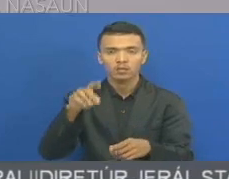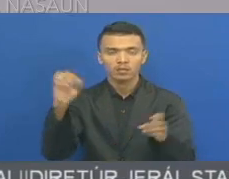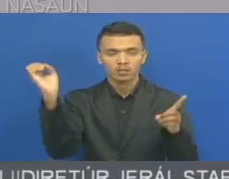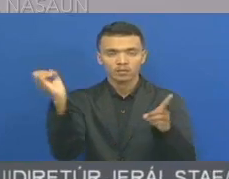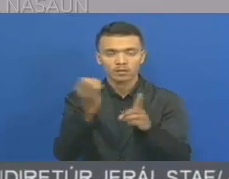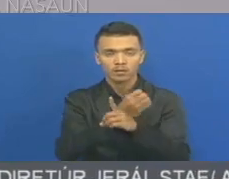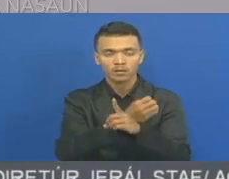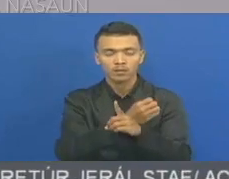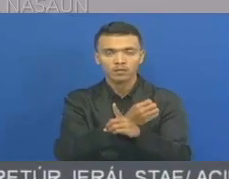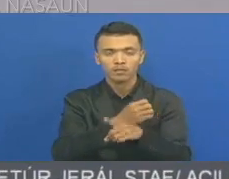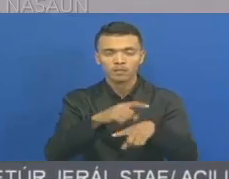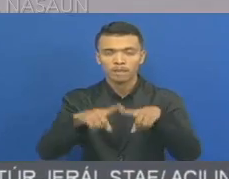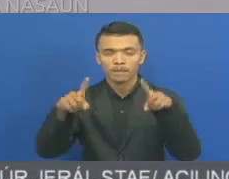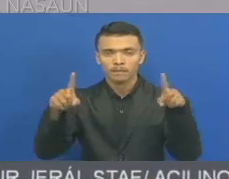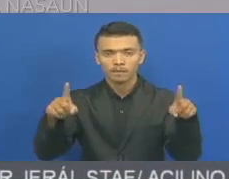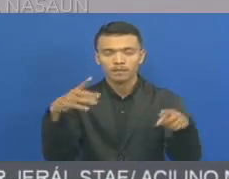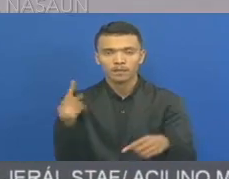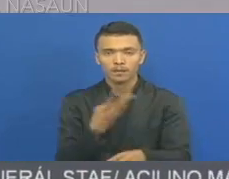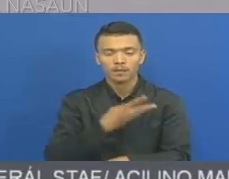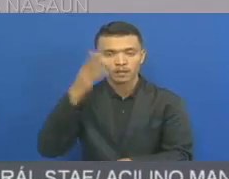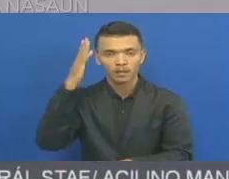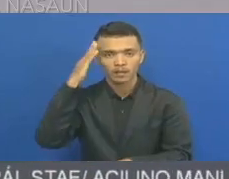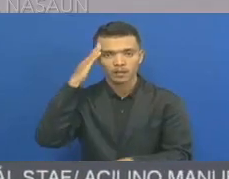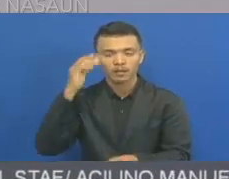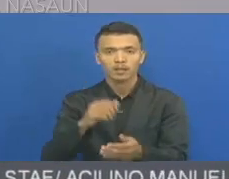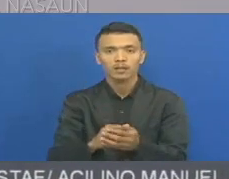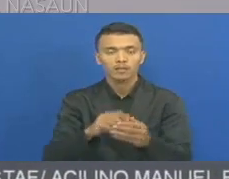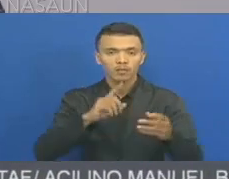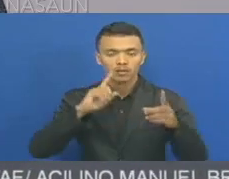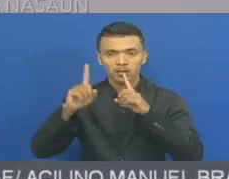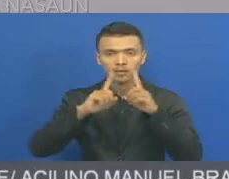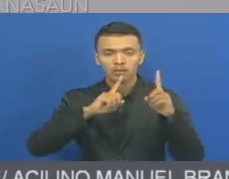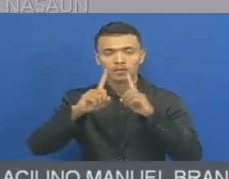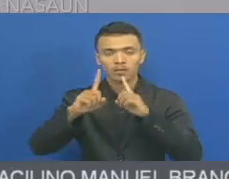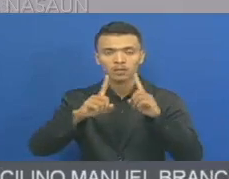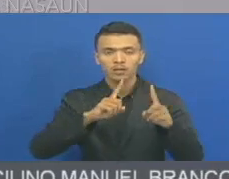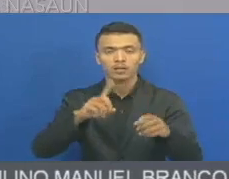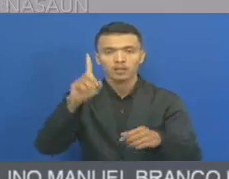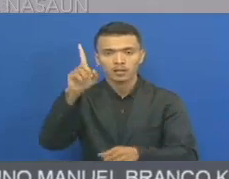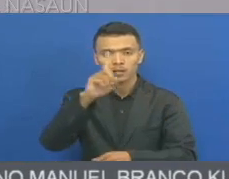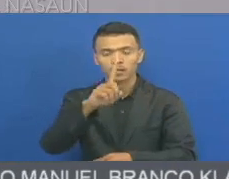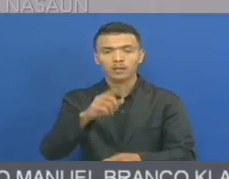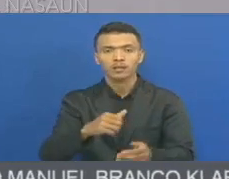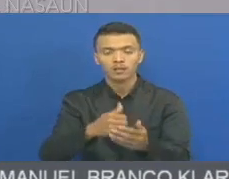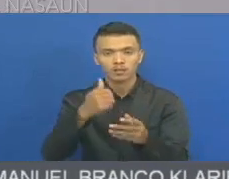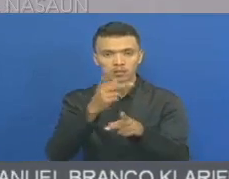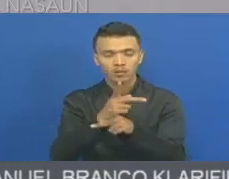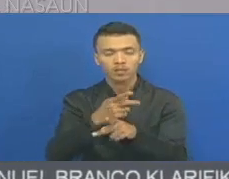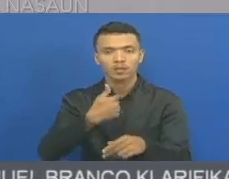objetivo mai be e tatene boatira nara negociação ne i reise defende nia interesse